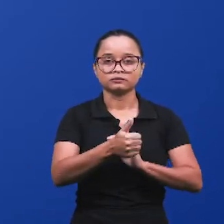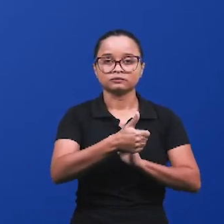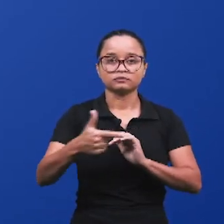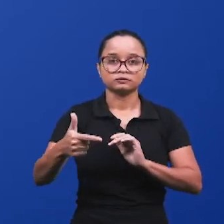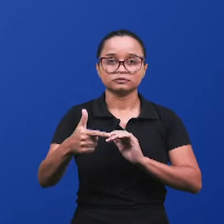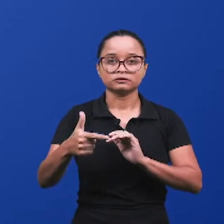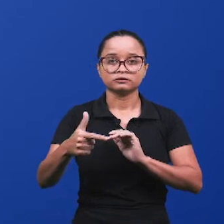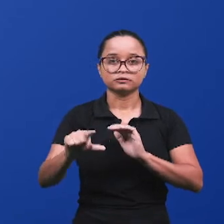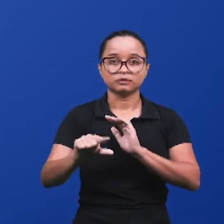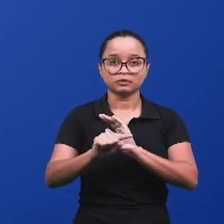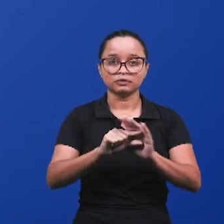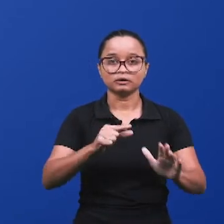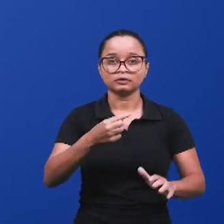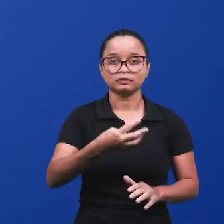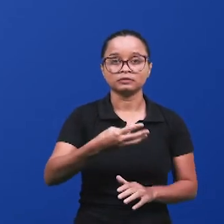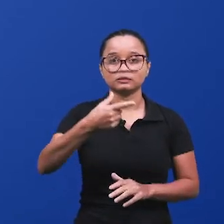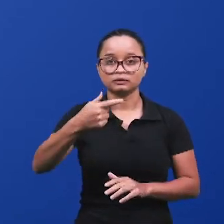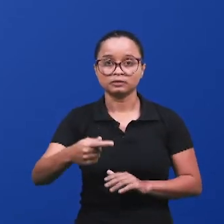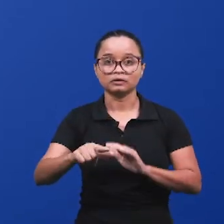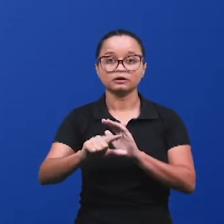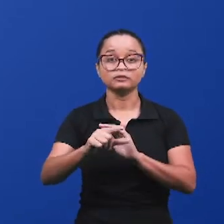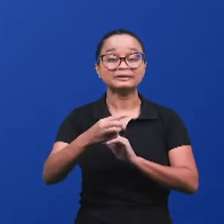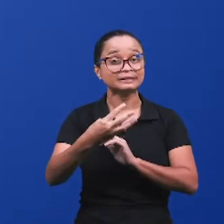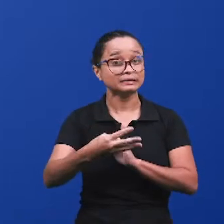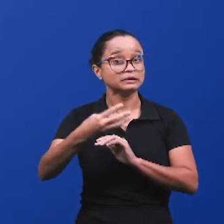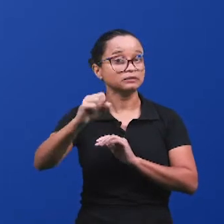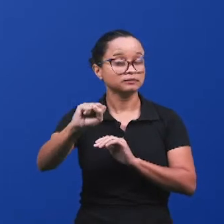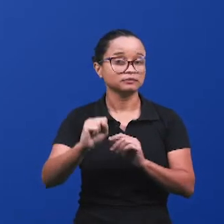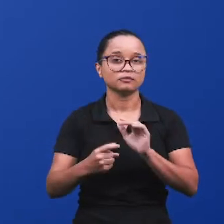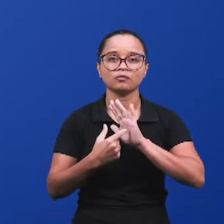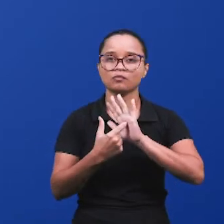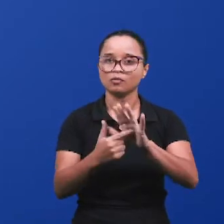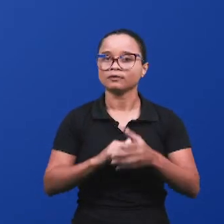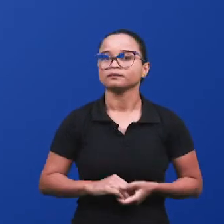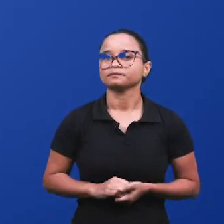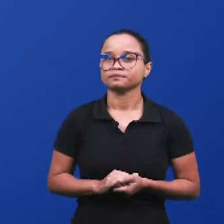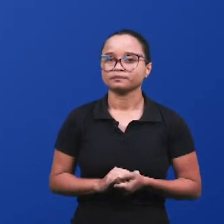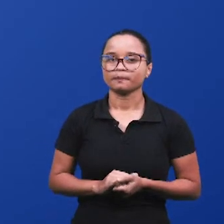Lucas 12, 37 e 38, que diz: